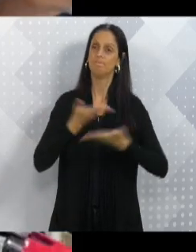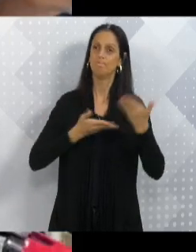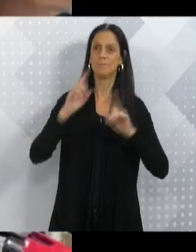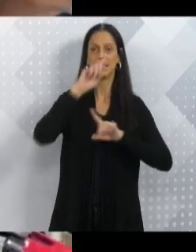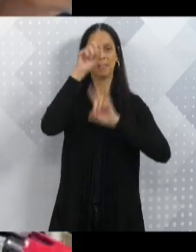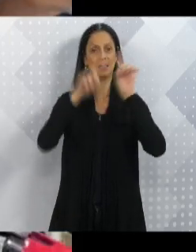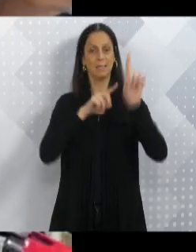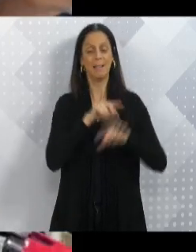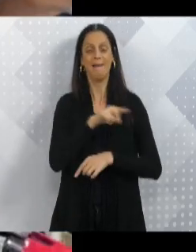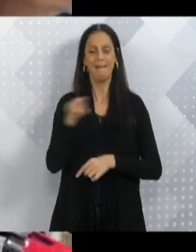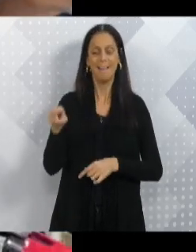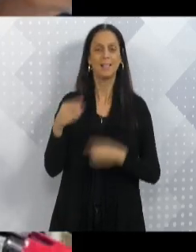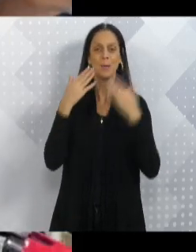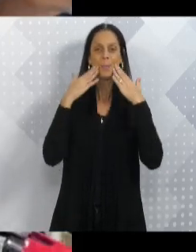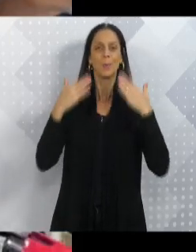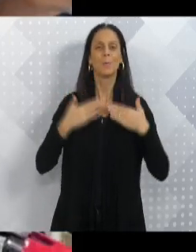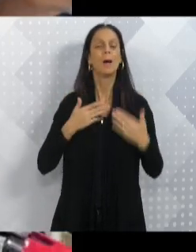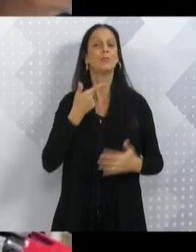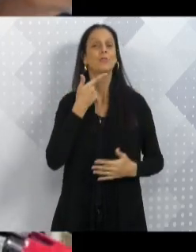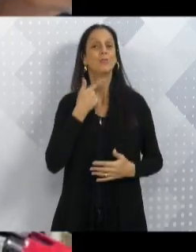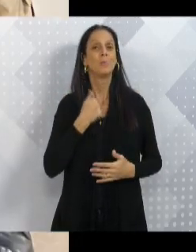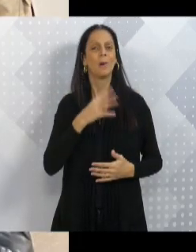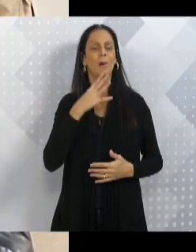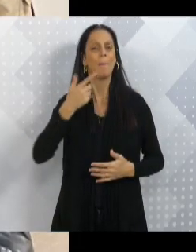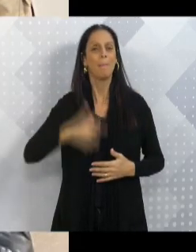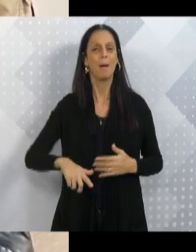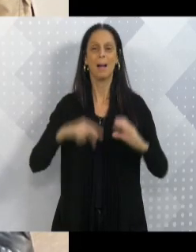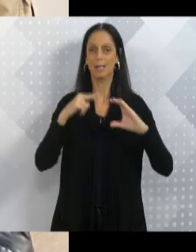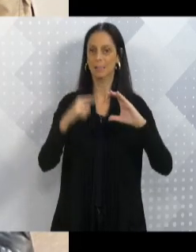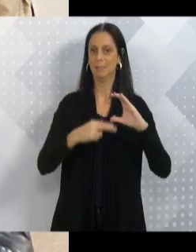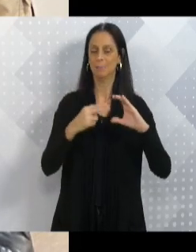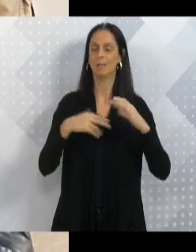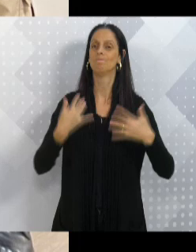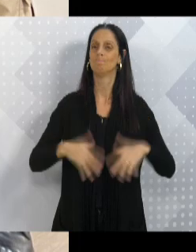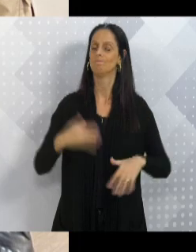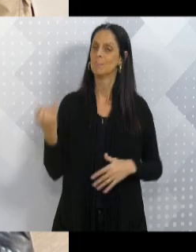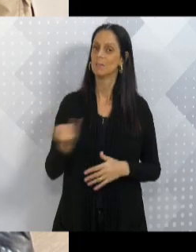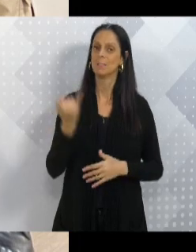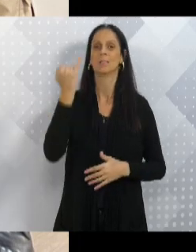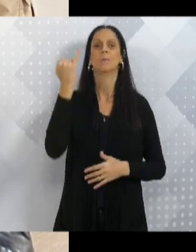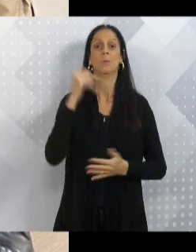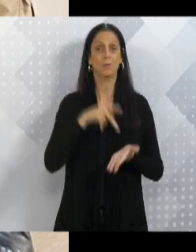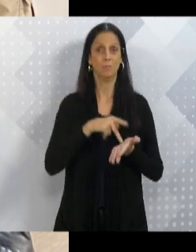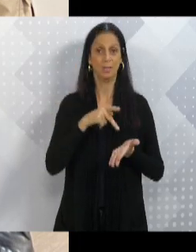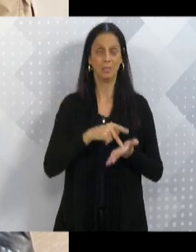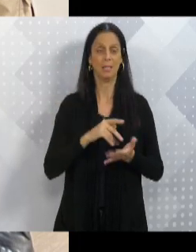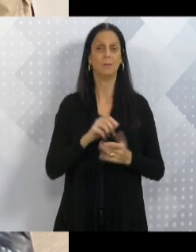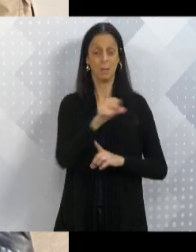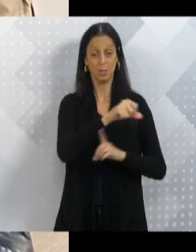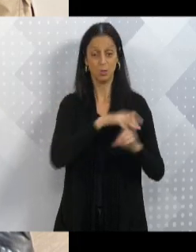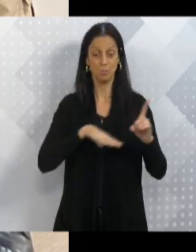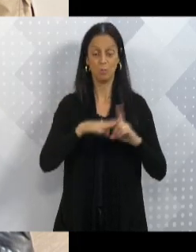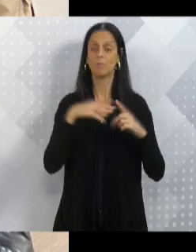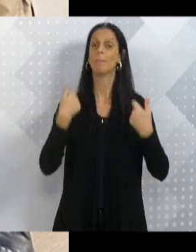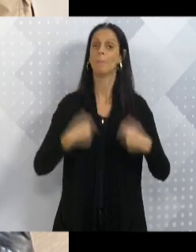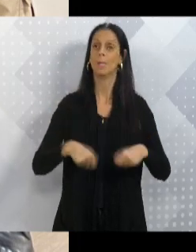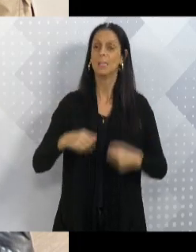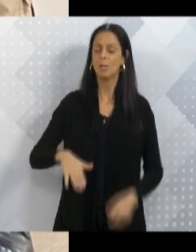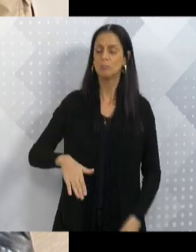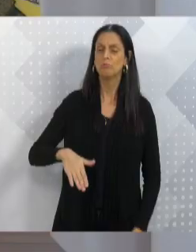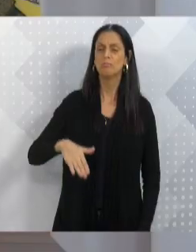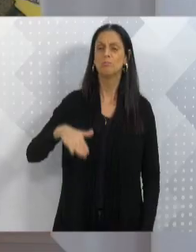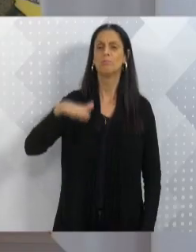aí a vontade de conhecer um pouco mais o Legislativo. Isso é extremamente importante. Nossa sociedade precisa, desde pequena,